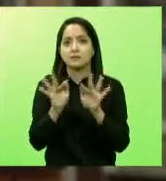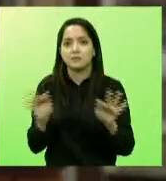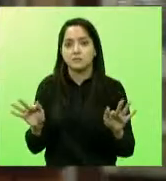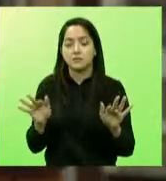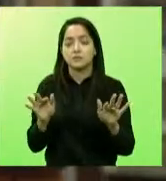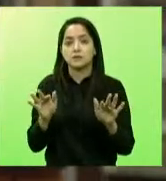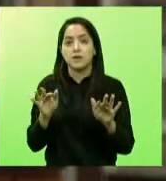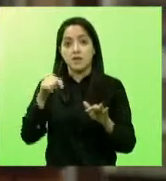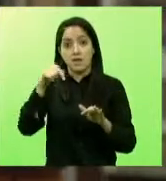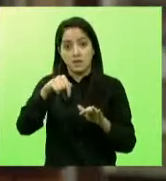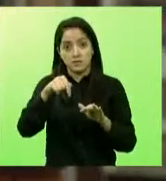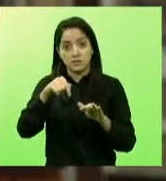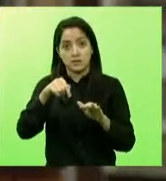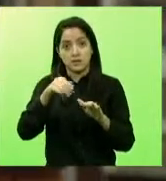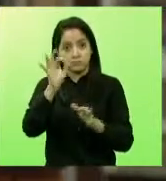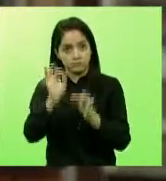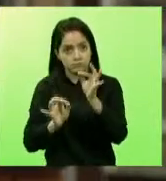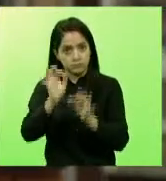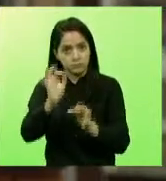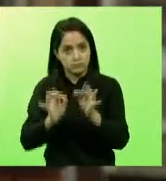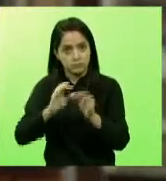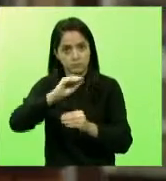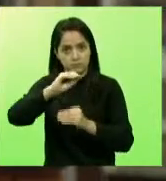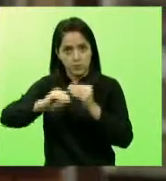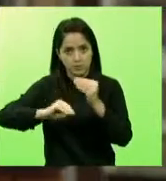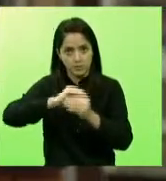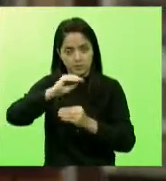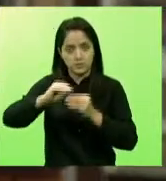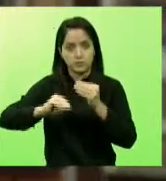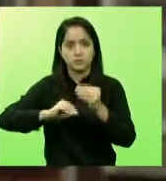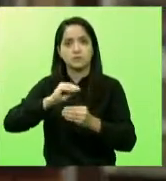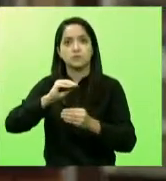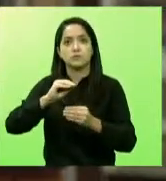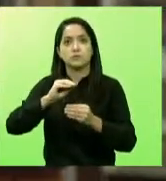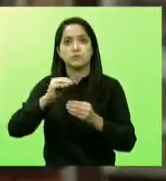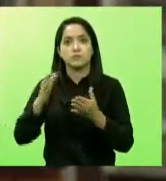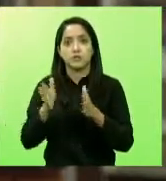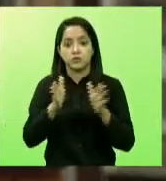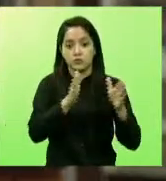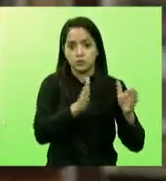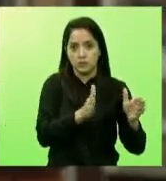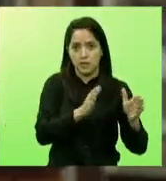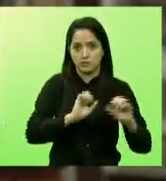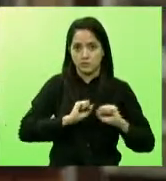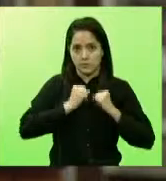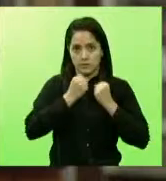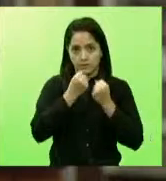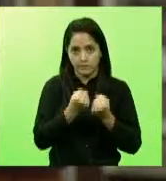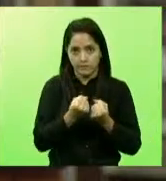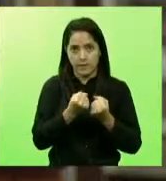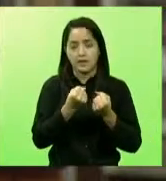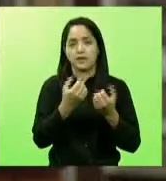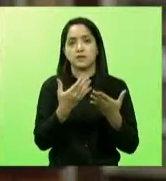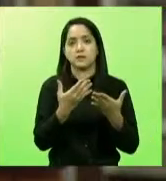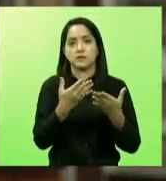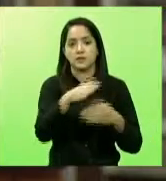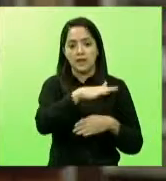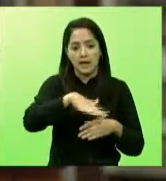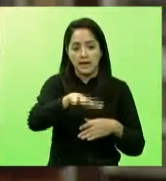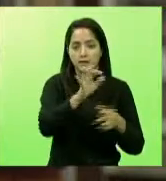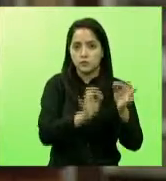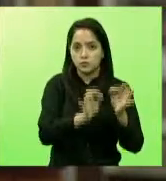Esse é um tribunal misto para aqueles que nos assistem em casa. De um lado, as pessoas defendem, né, suas teses de forma